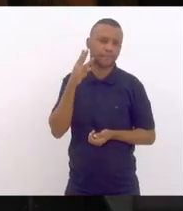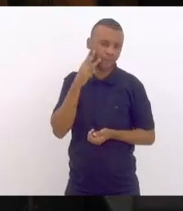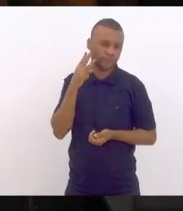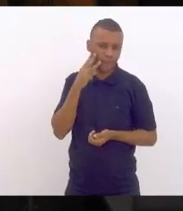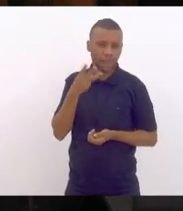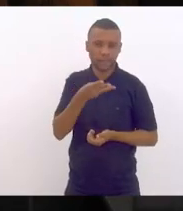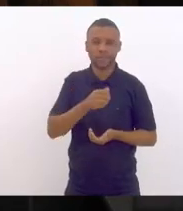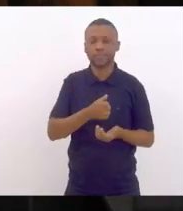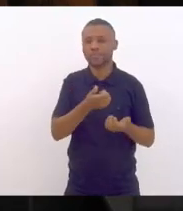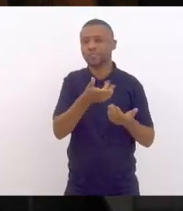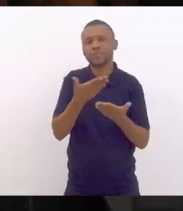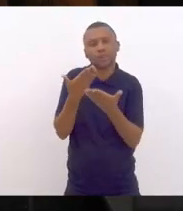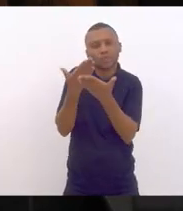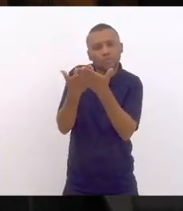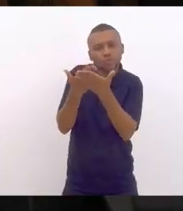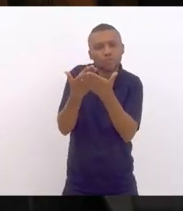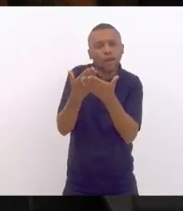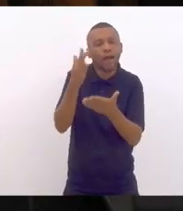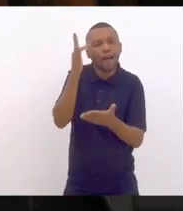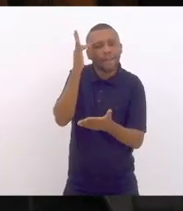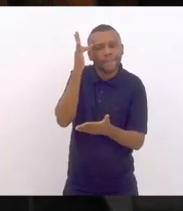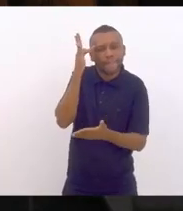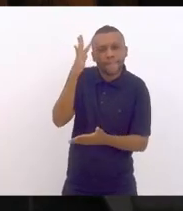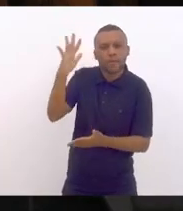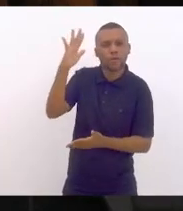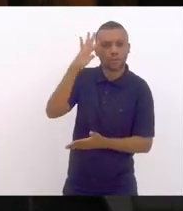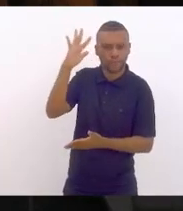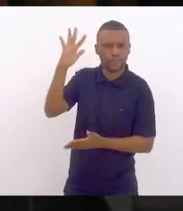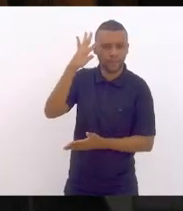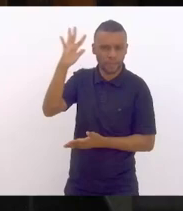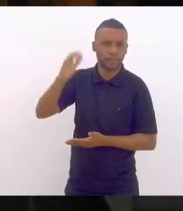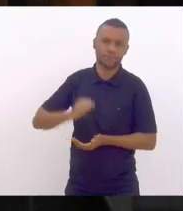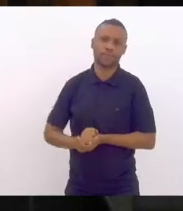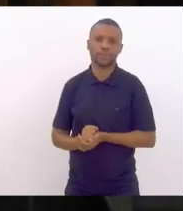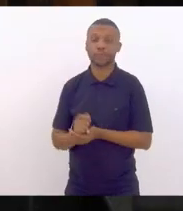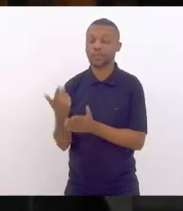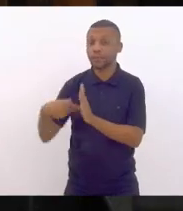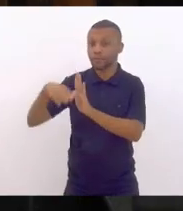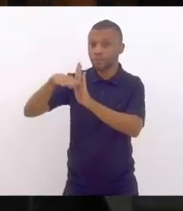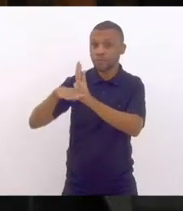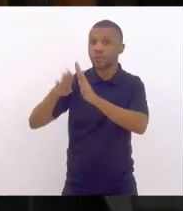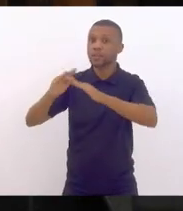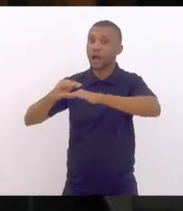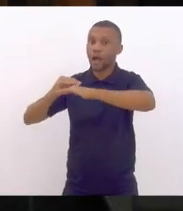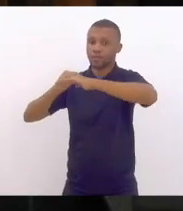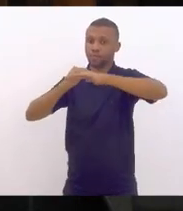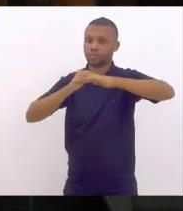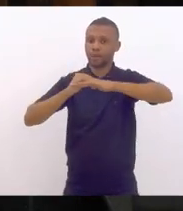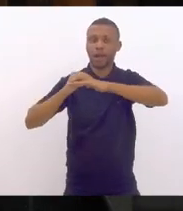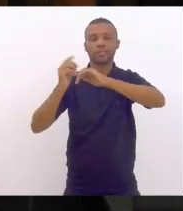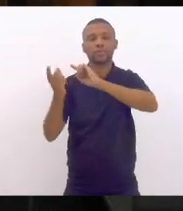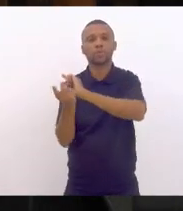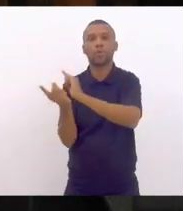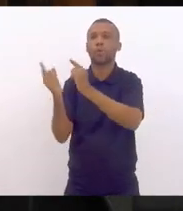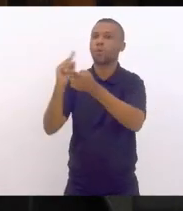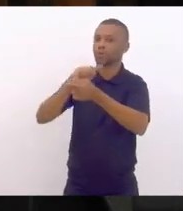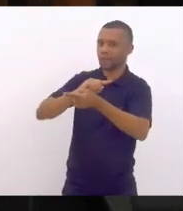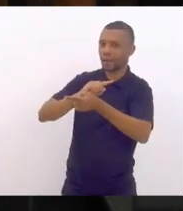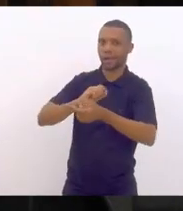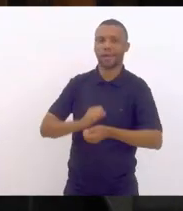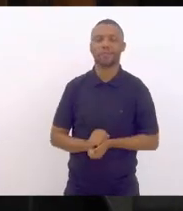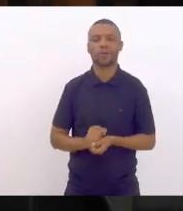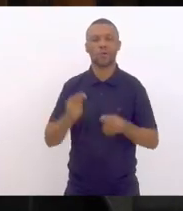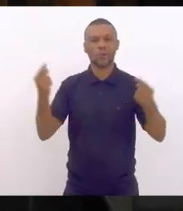de estudar filosofia Isto é o princípio da Unidade dos contrários os